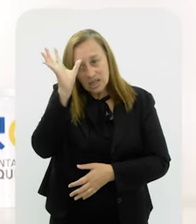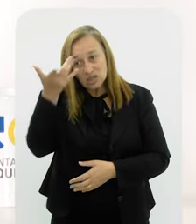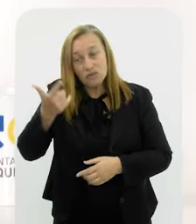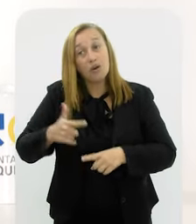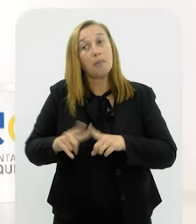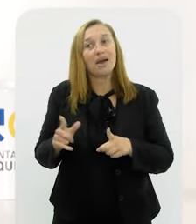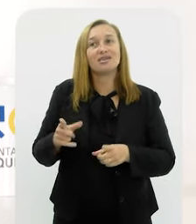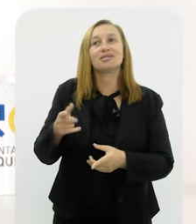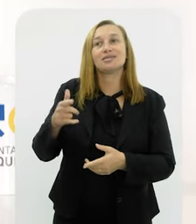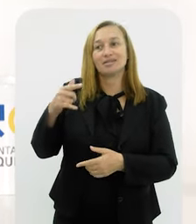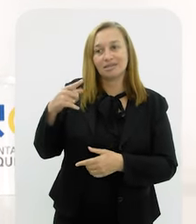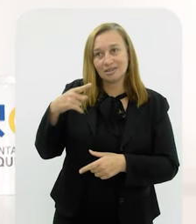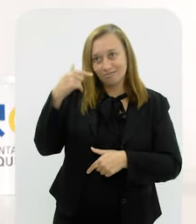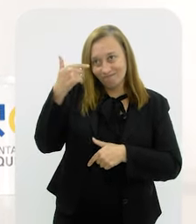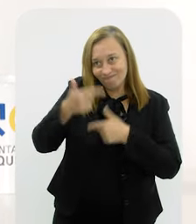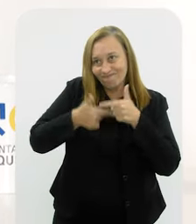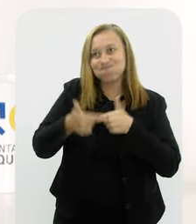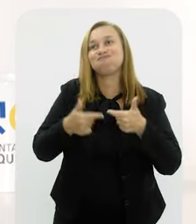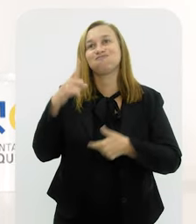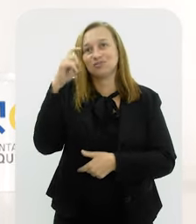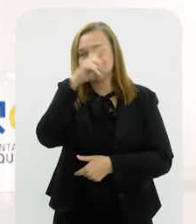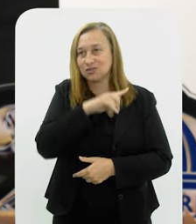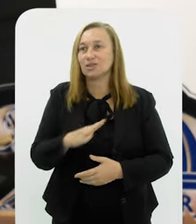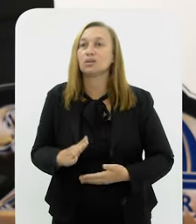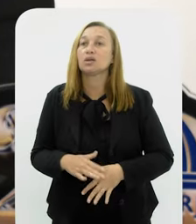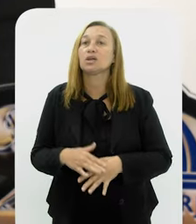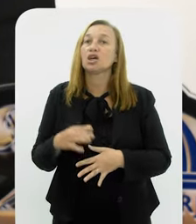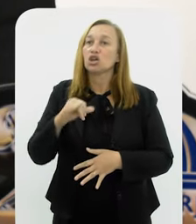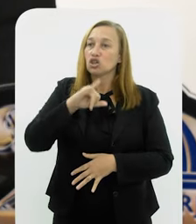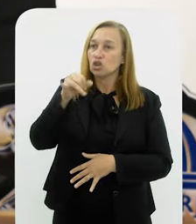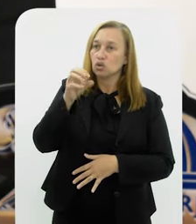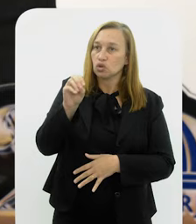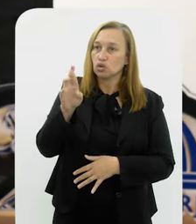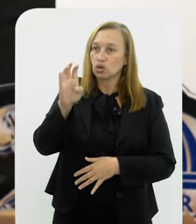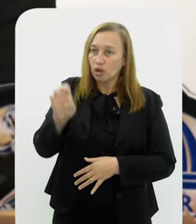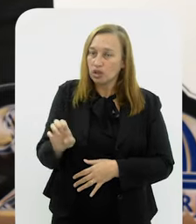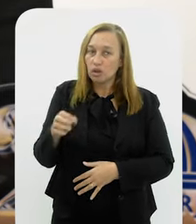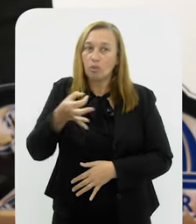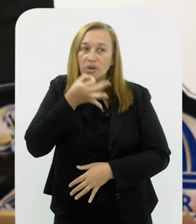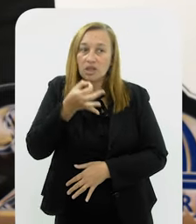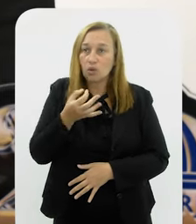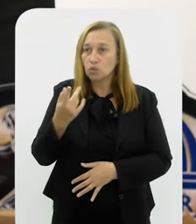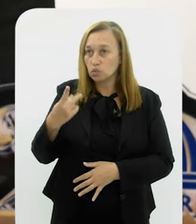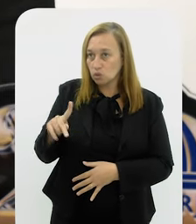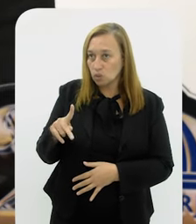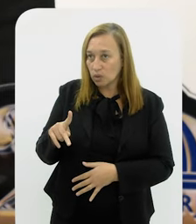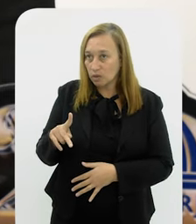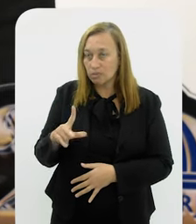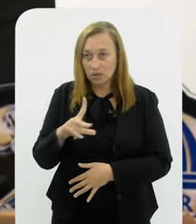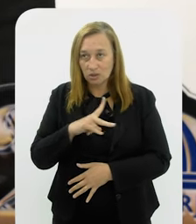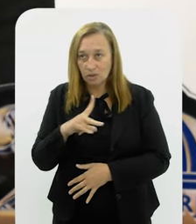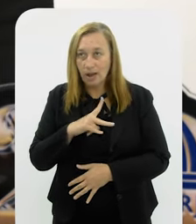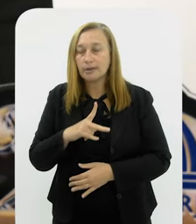mas deu mais trabalho. Mangueira deu mais trabalho. Ô Jorge, conta pra gente aí, na sua opinião pessoal,